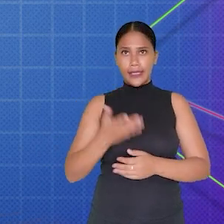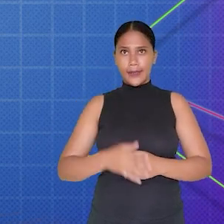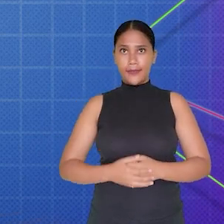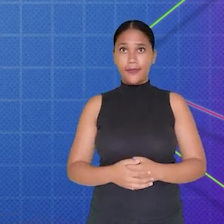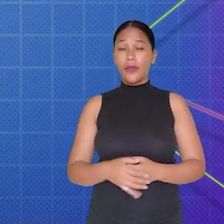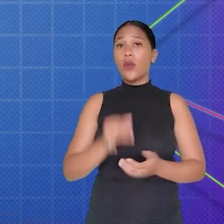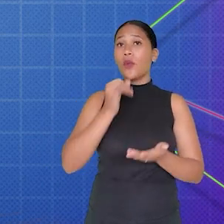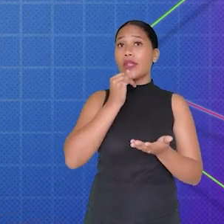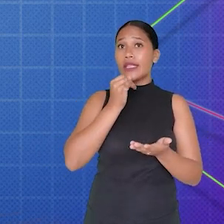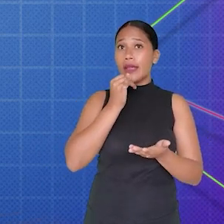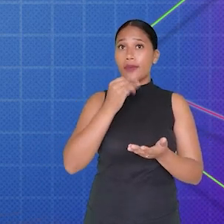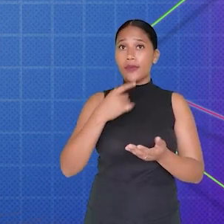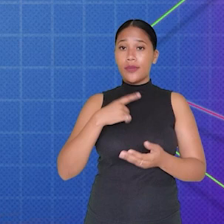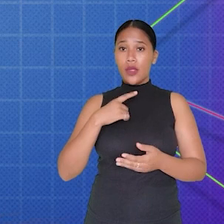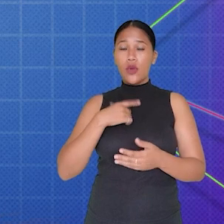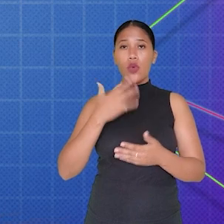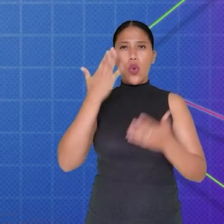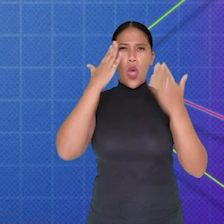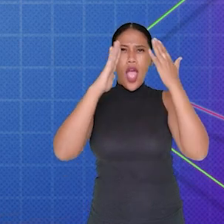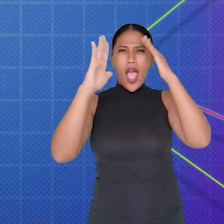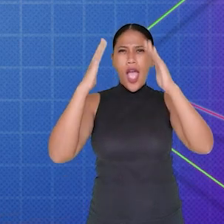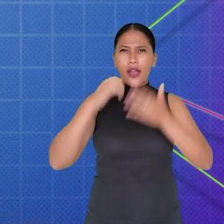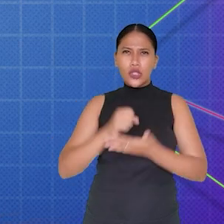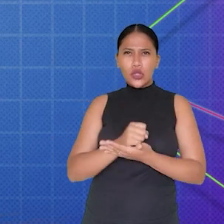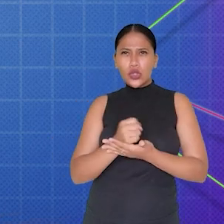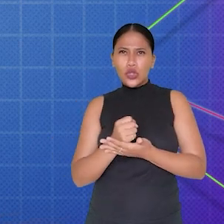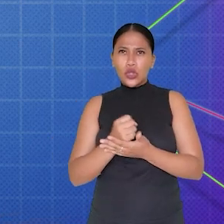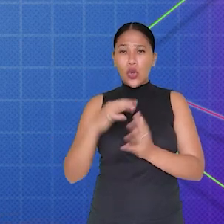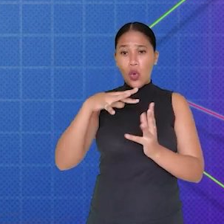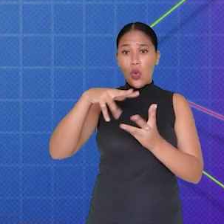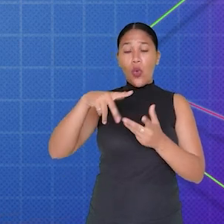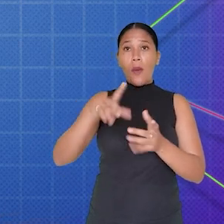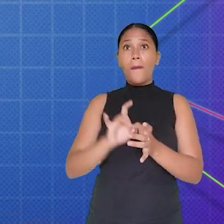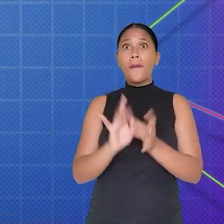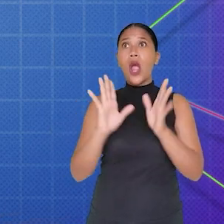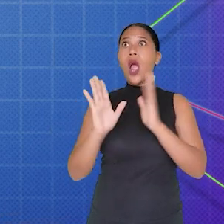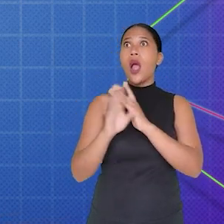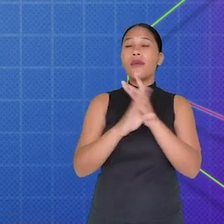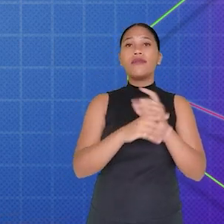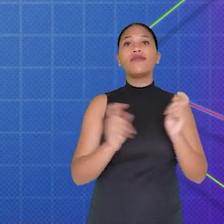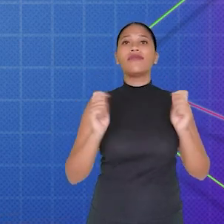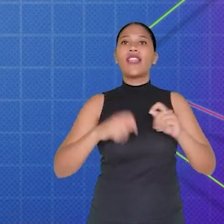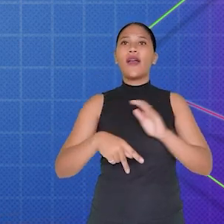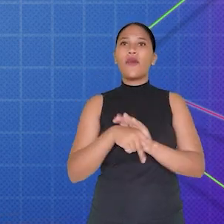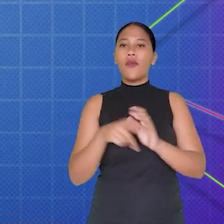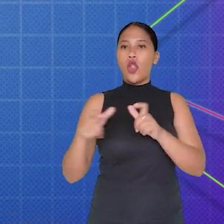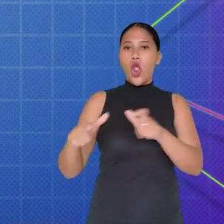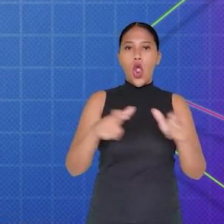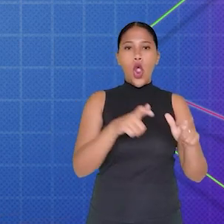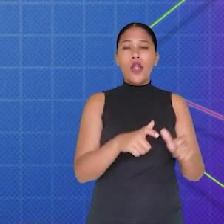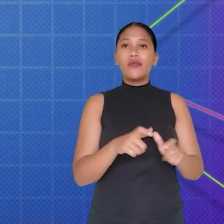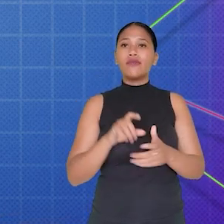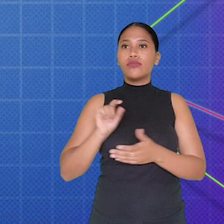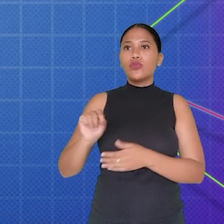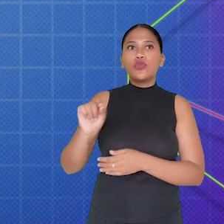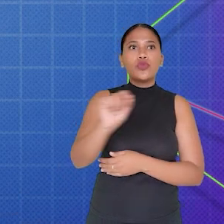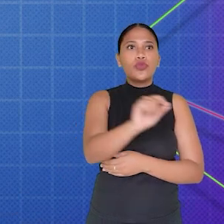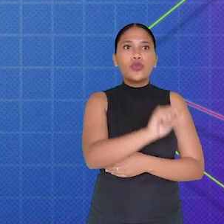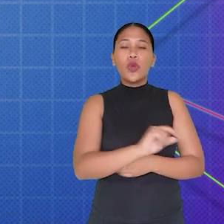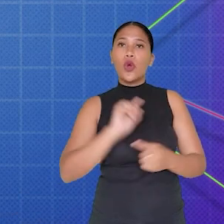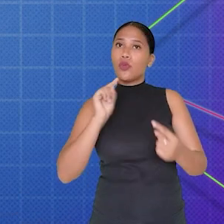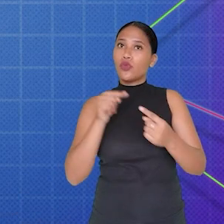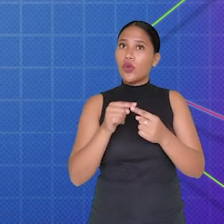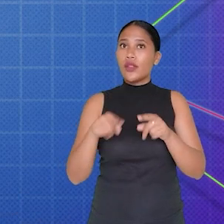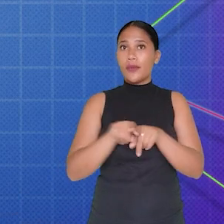prejudicar a experiência do jogador. Por exemplo, em um jogo de aventura em mundo aberto, o GDD pode descrever a localização de diferentes